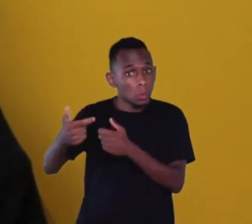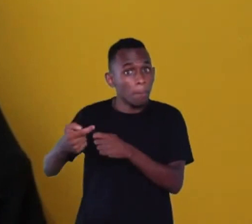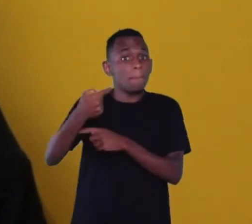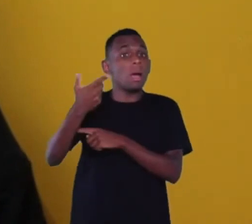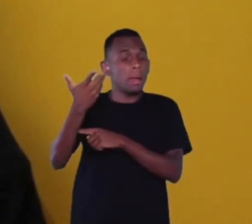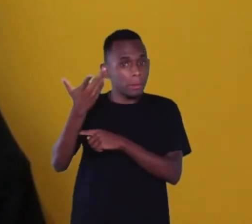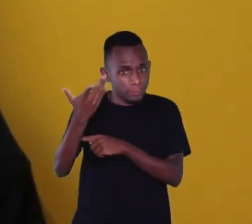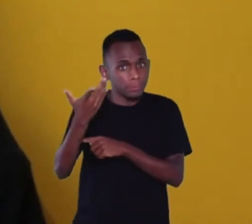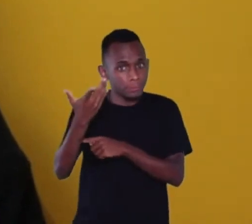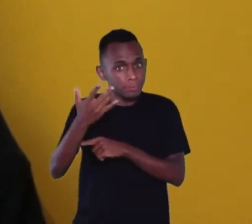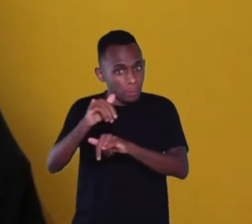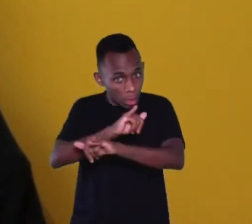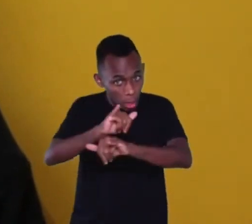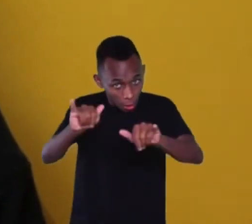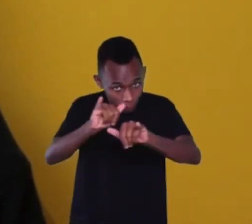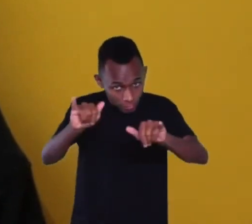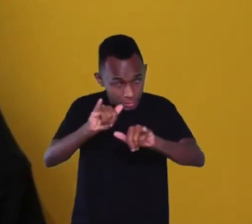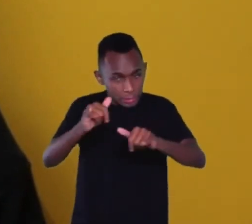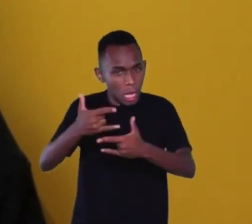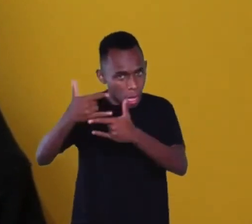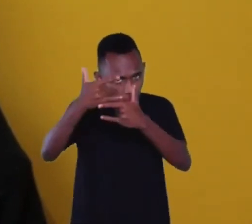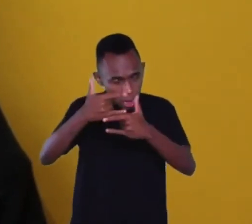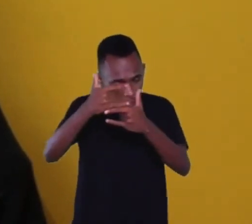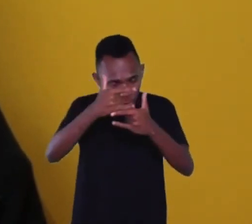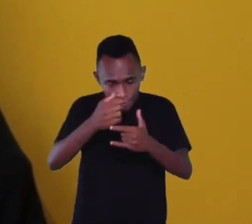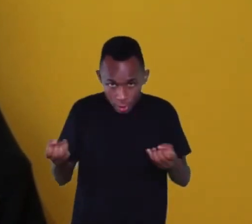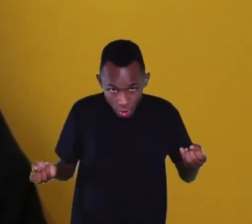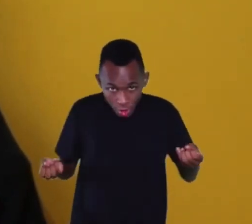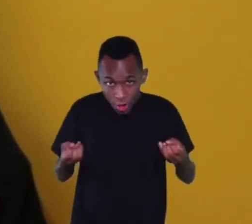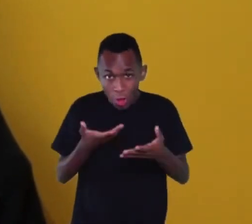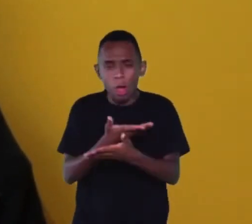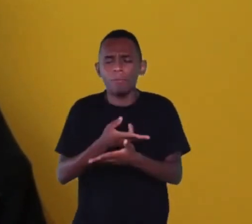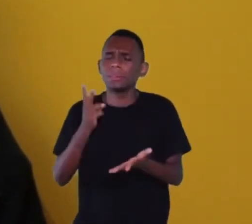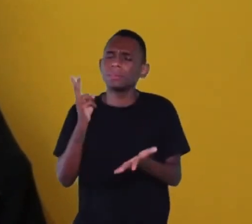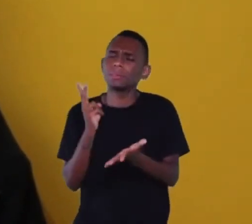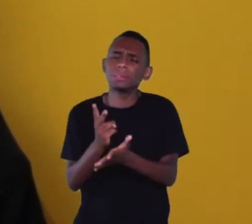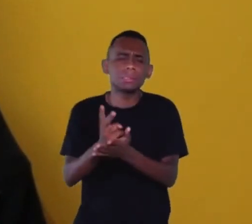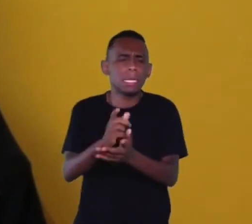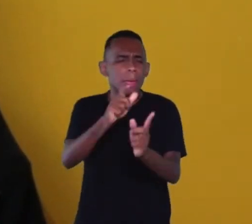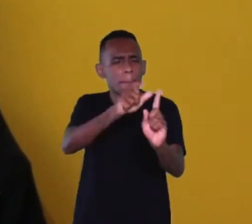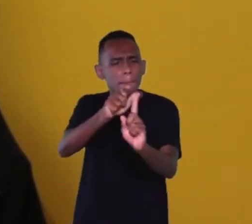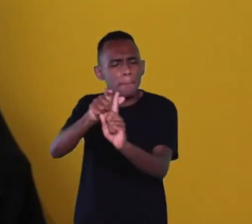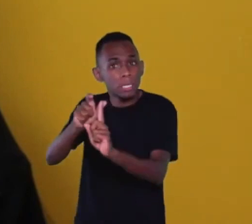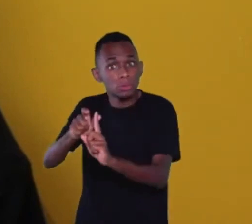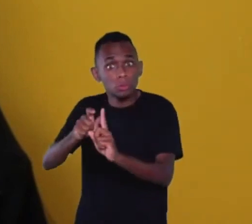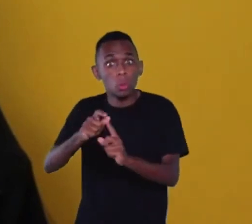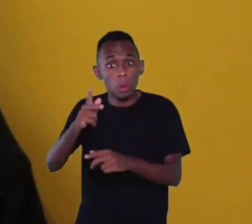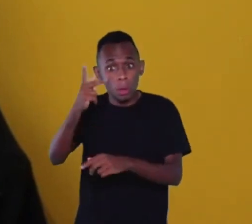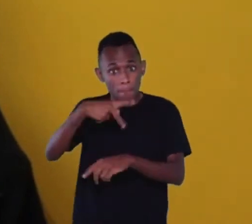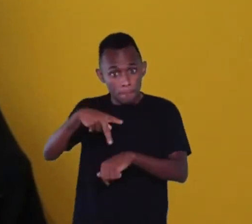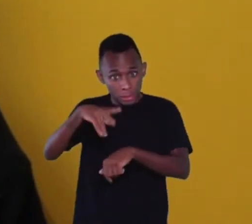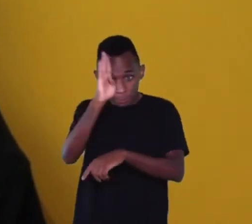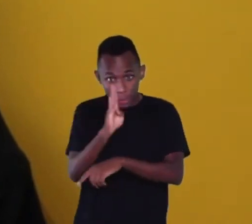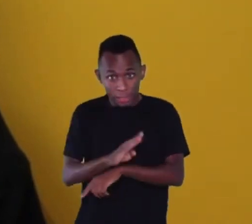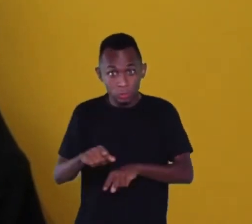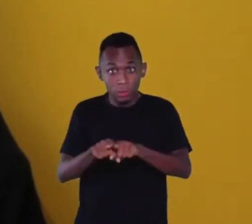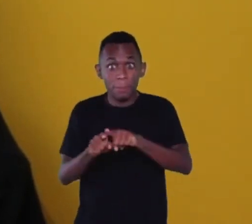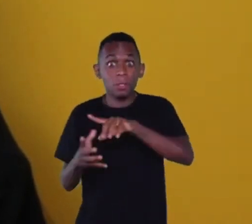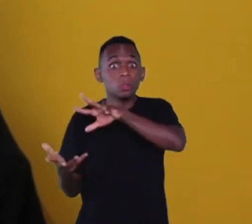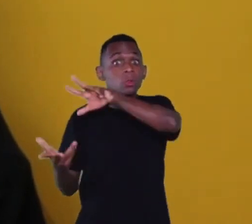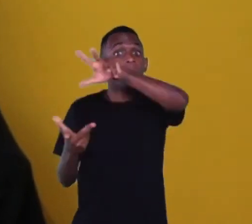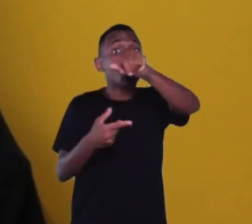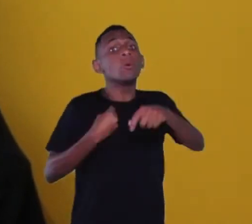nossos programas que estão estreando. Sempre tem autores do Brasil e do mundo participando com a gente. Esses programas